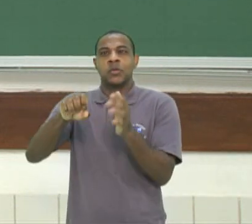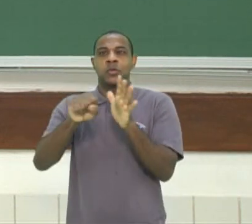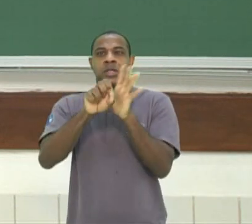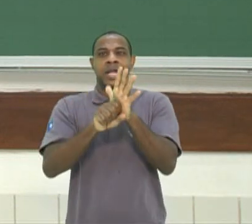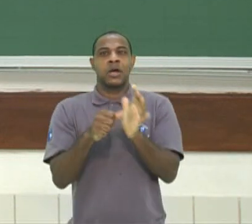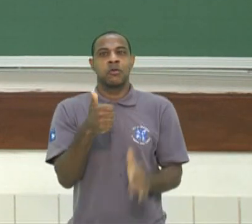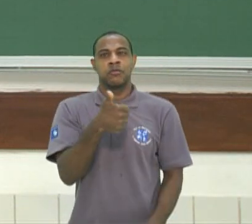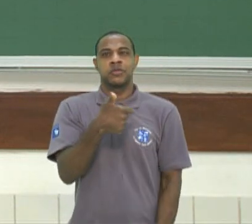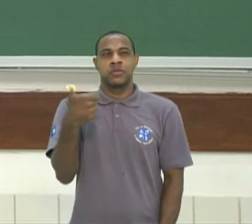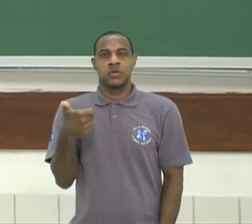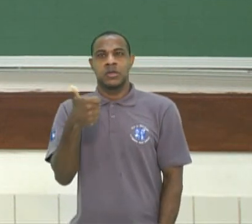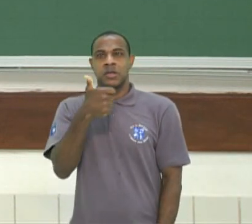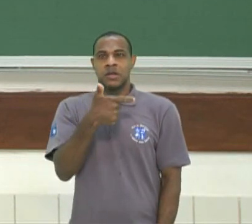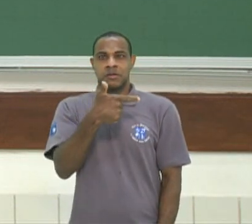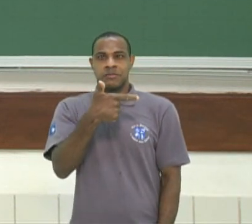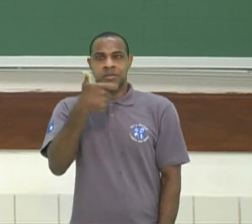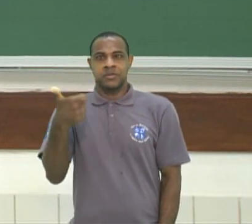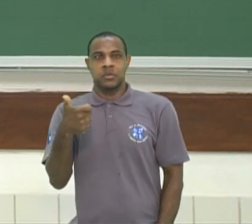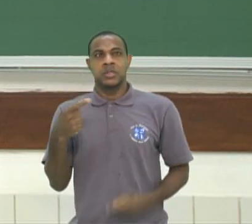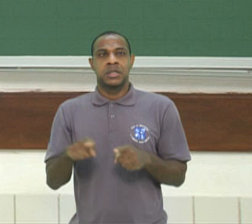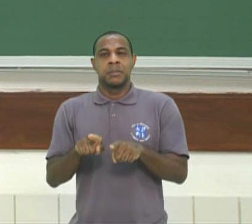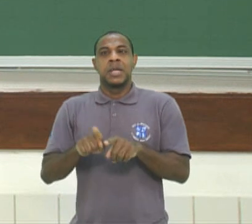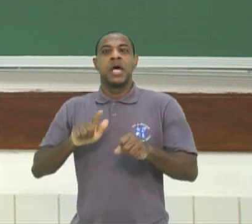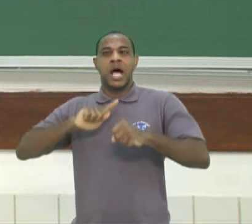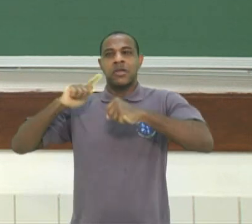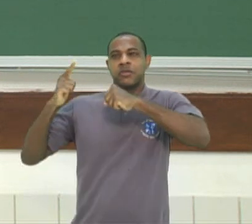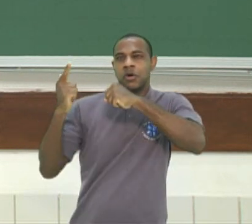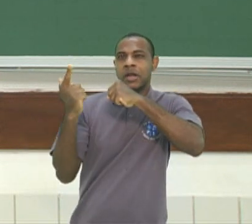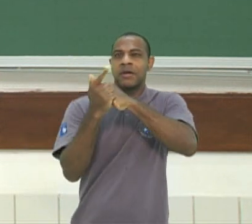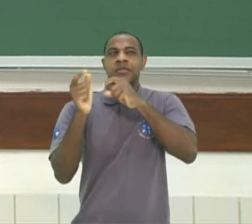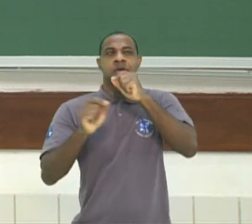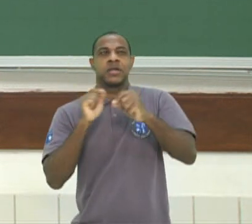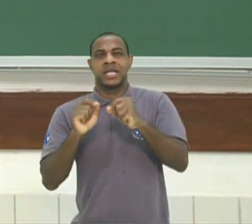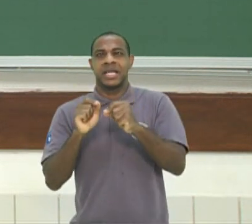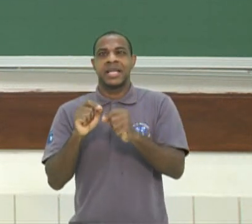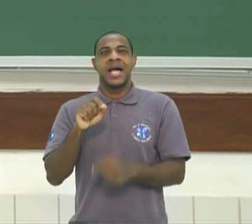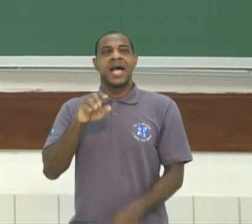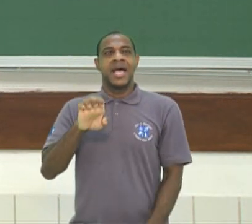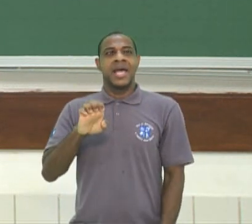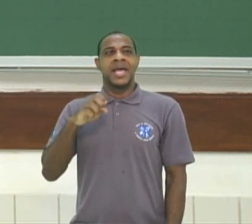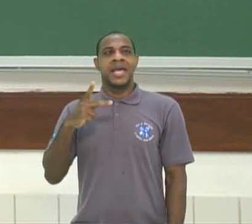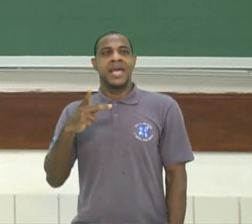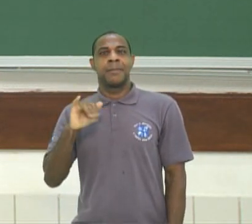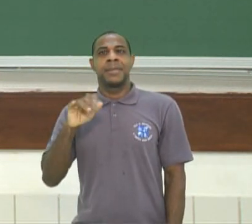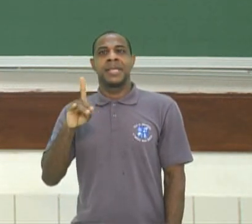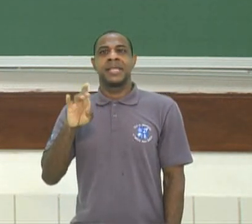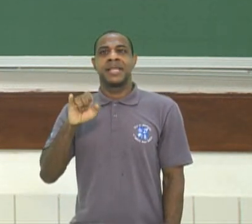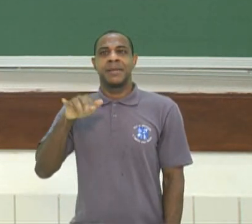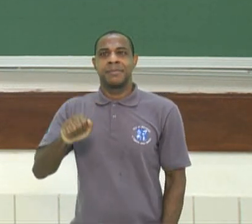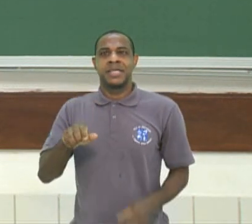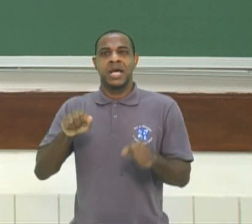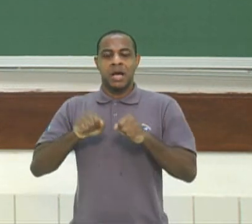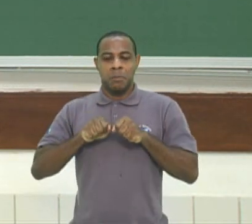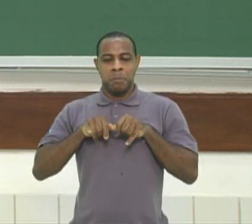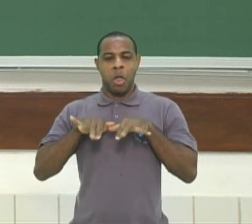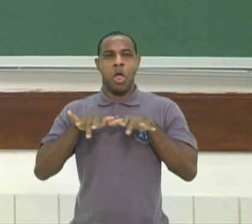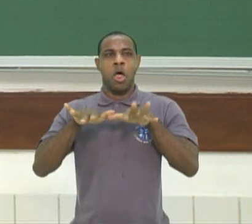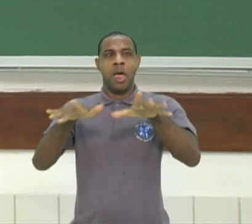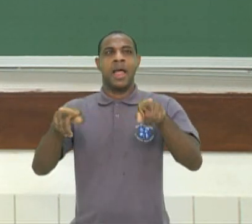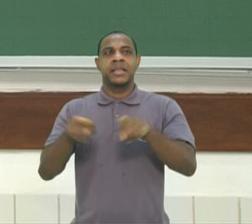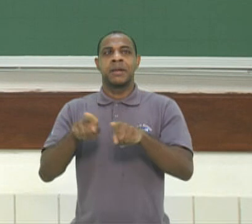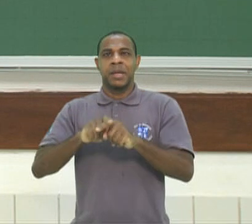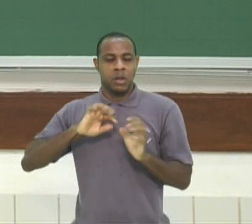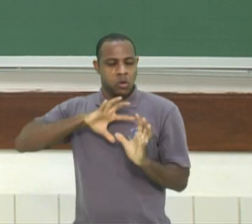a geografia das epidemias e pandemias no mundo globalizado. Essa é a aula de número 50 de Geografia para a segunda